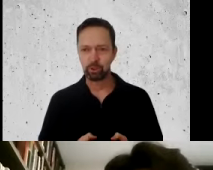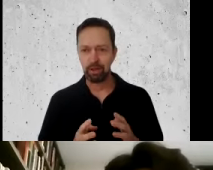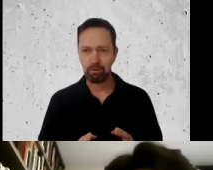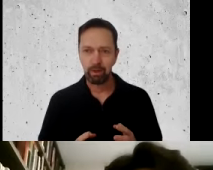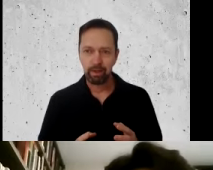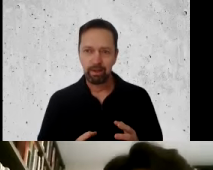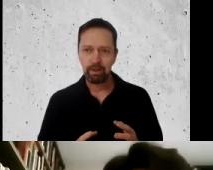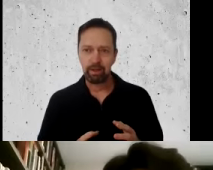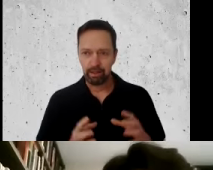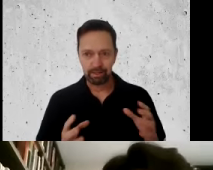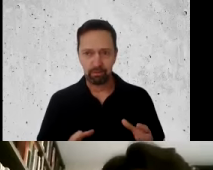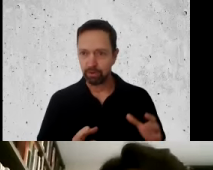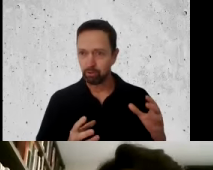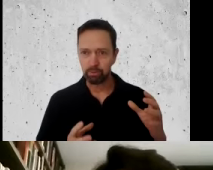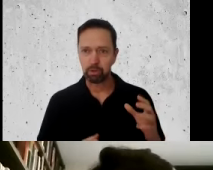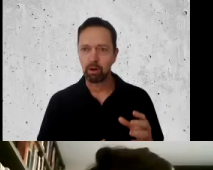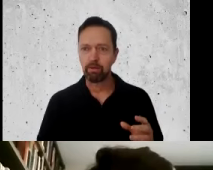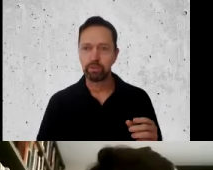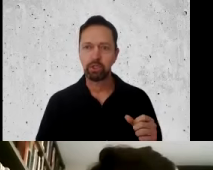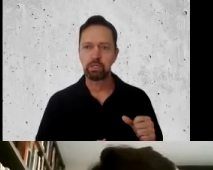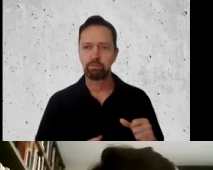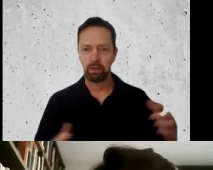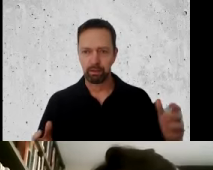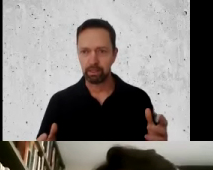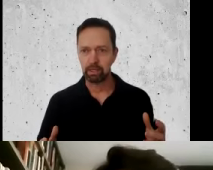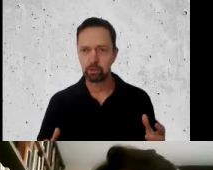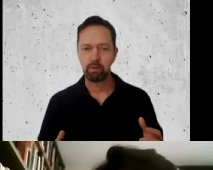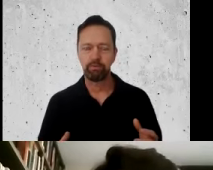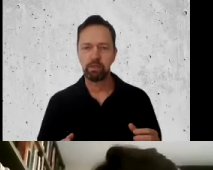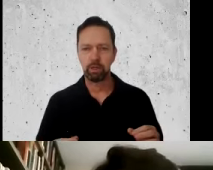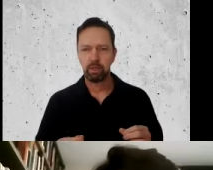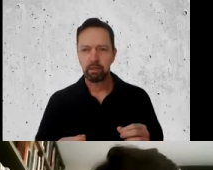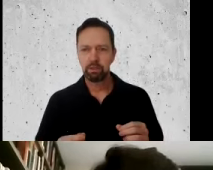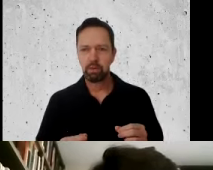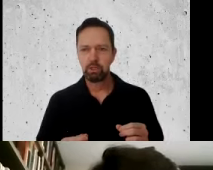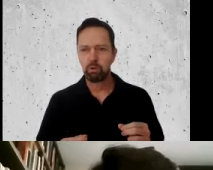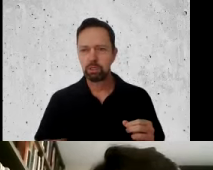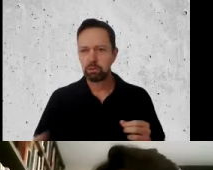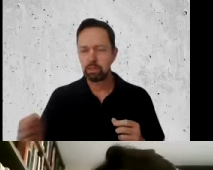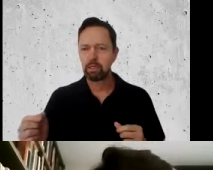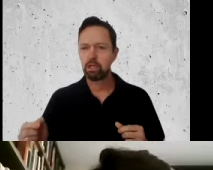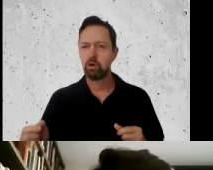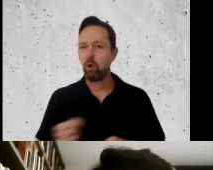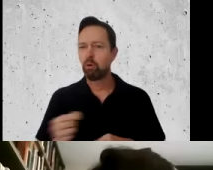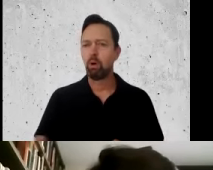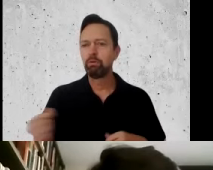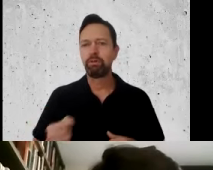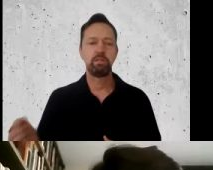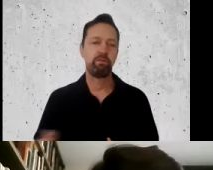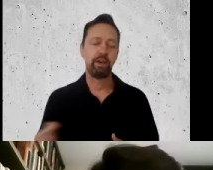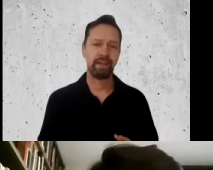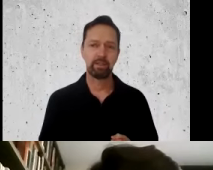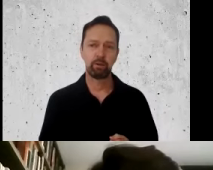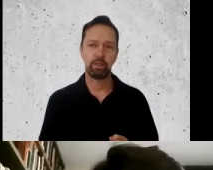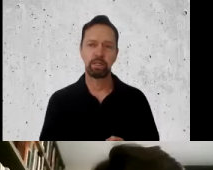economia tradicional. Essa que eu falei do Y igual a FX, e é isso que é uma firma, geralmente o resultado é só ou não